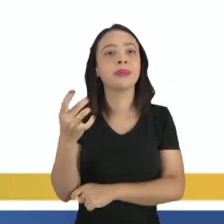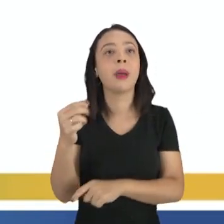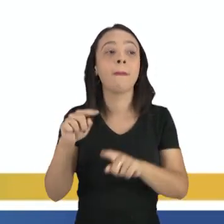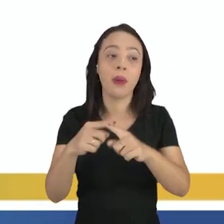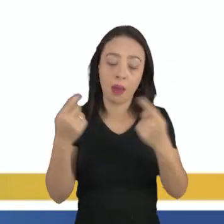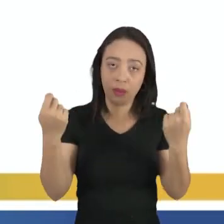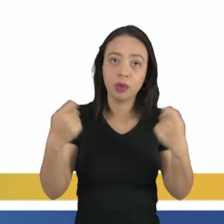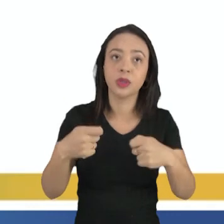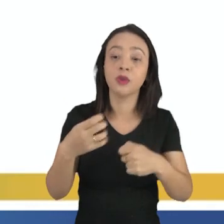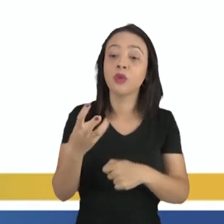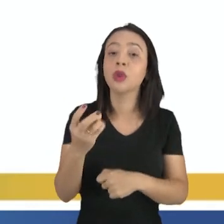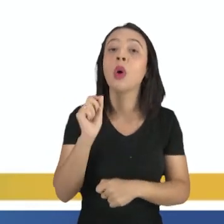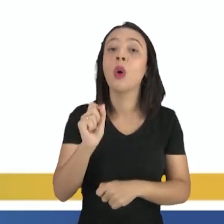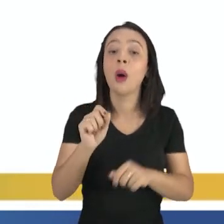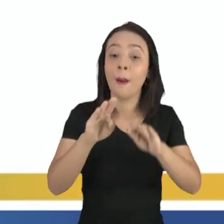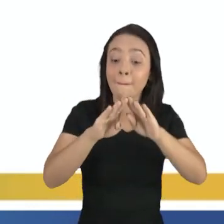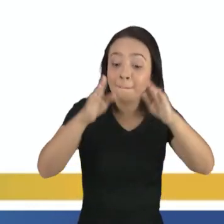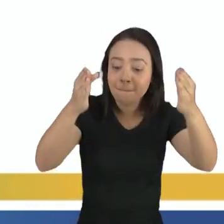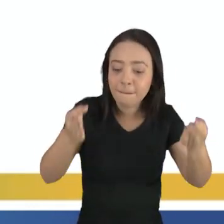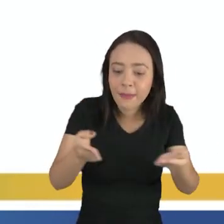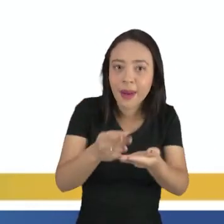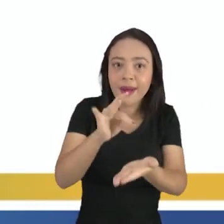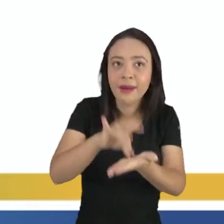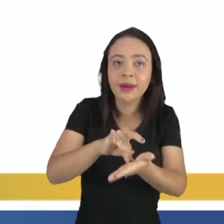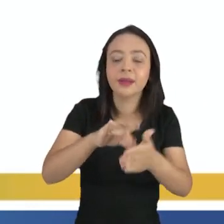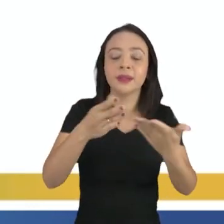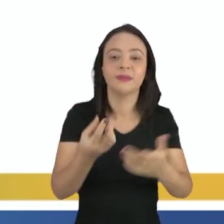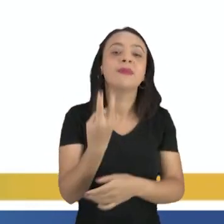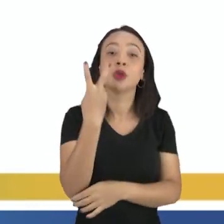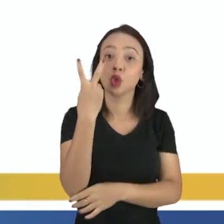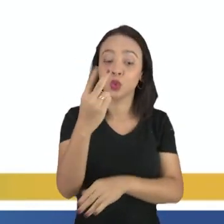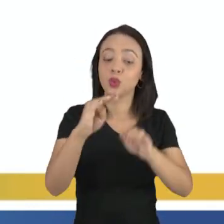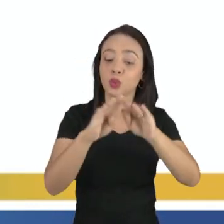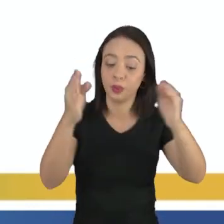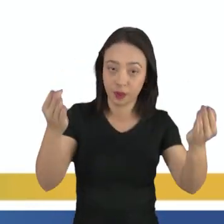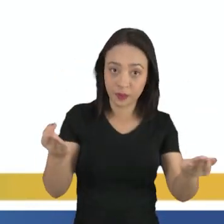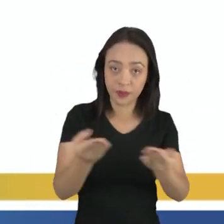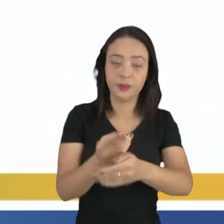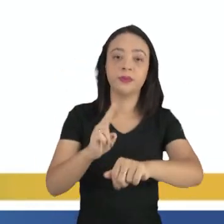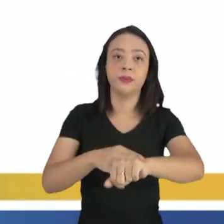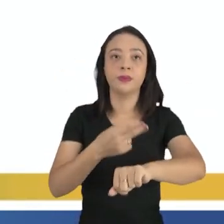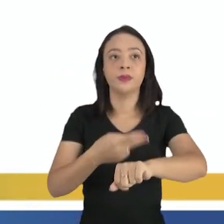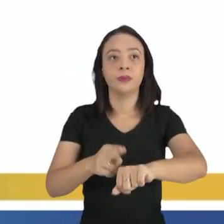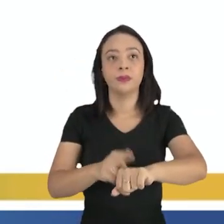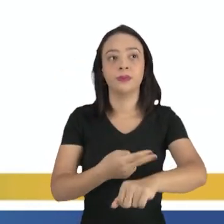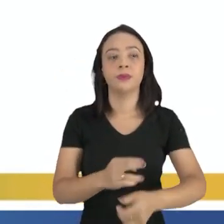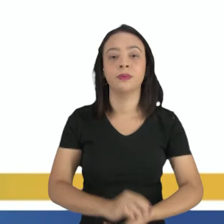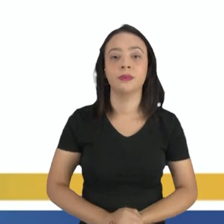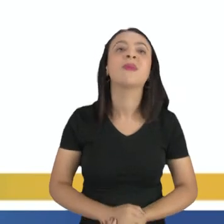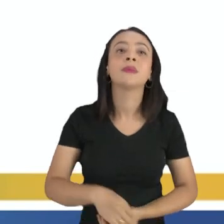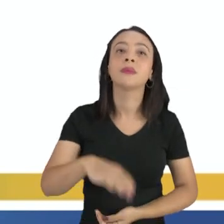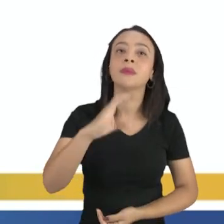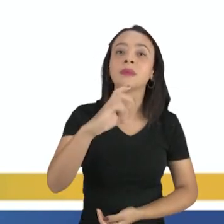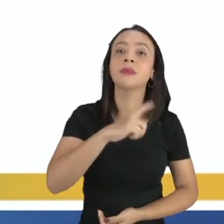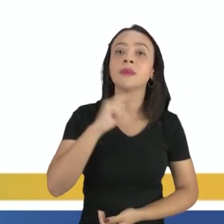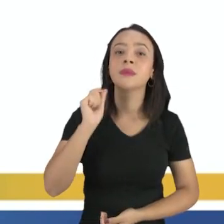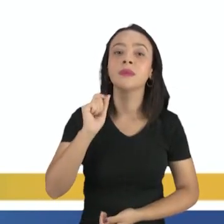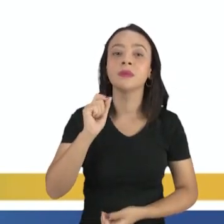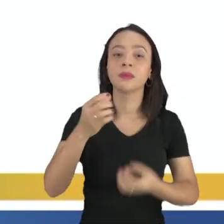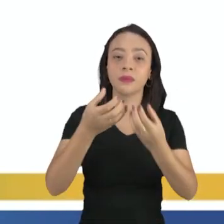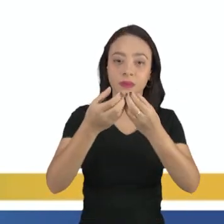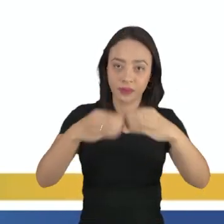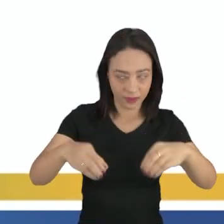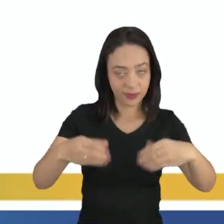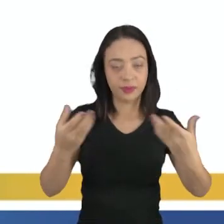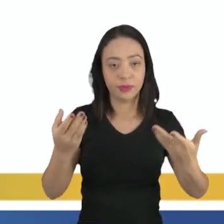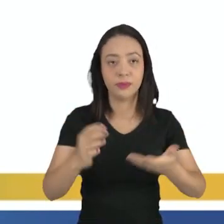posso contar a barra. Então, 2 bars of chocolate. E na letra C, nós temos eggs, que